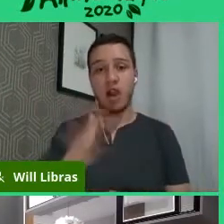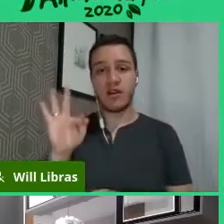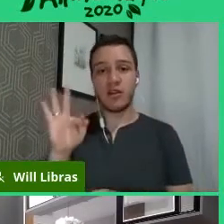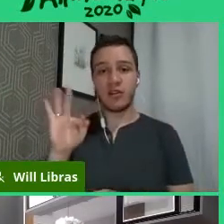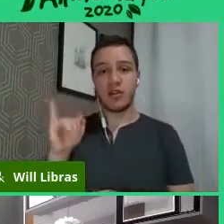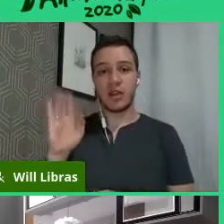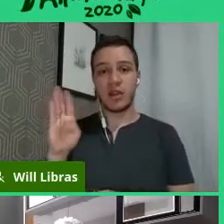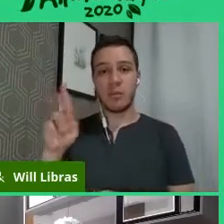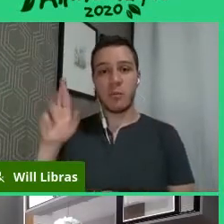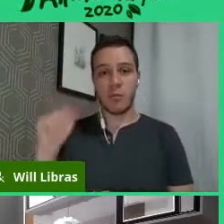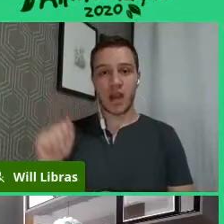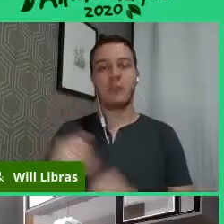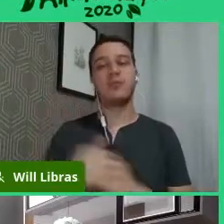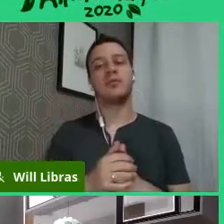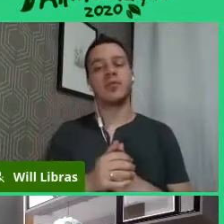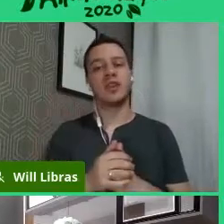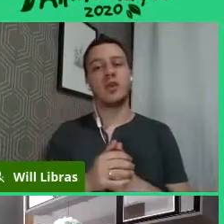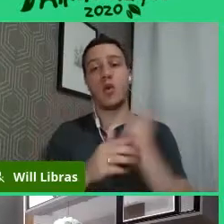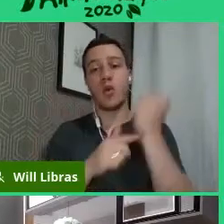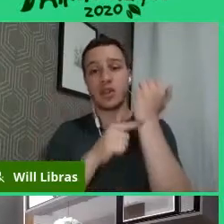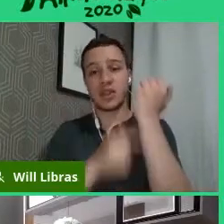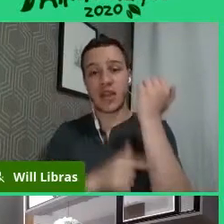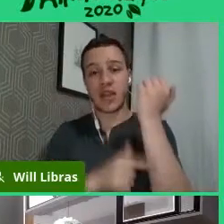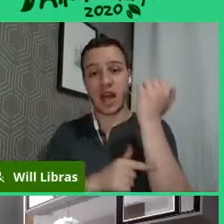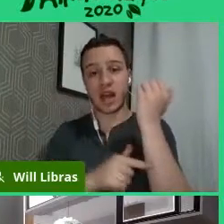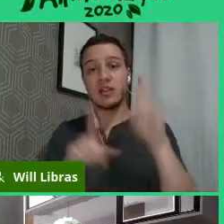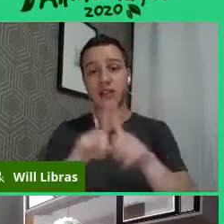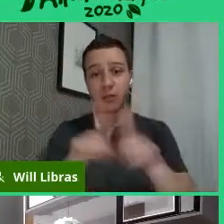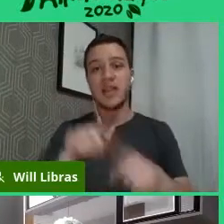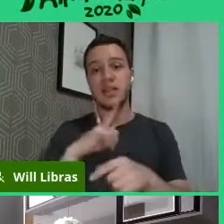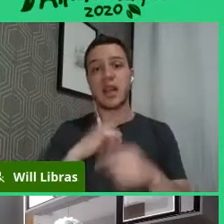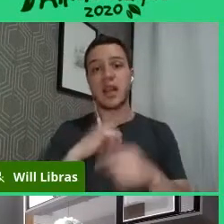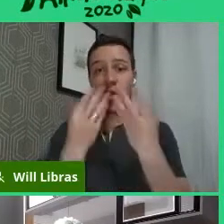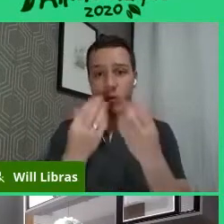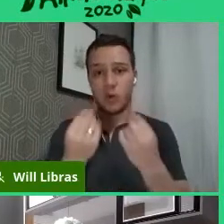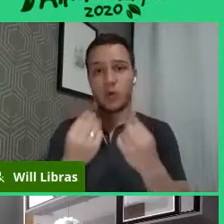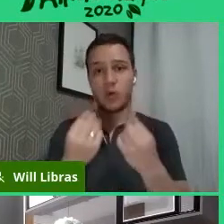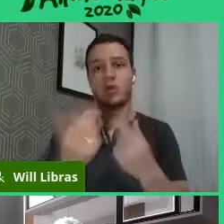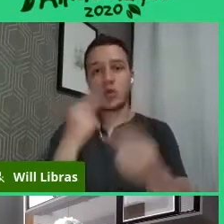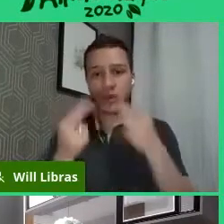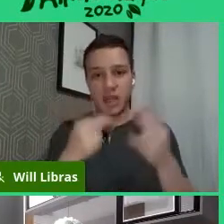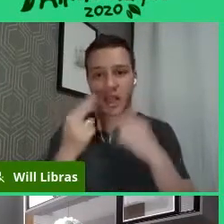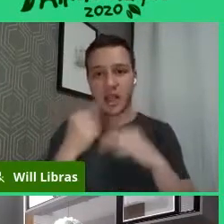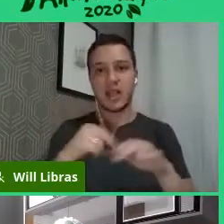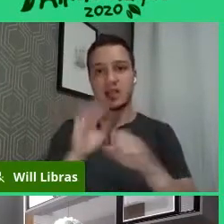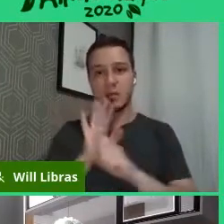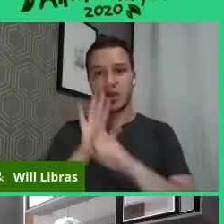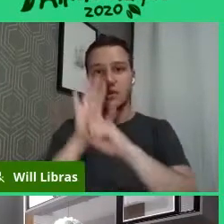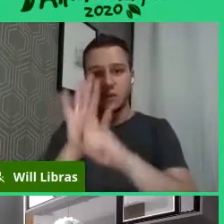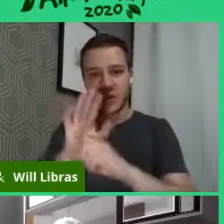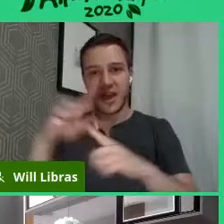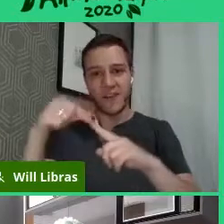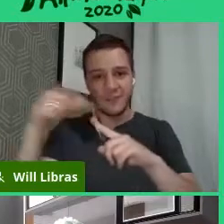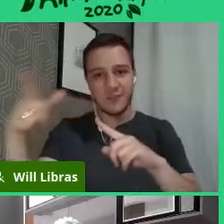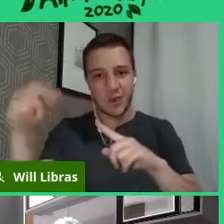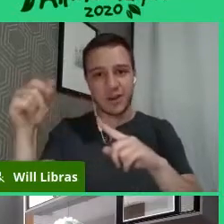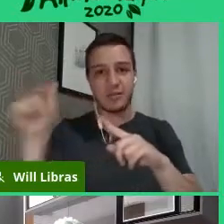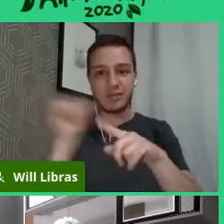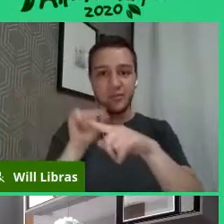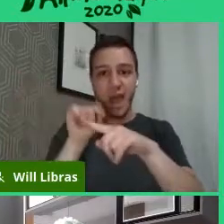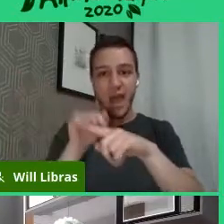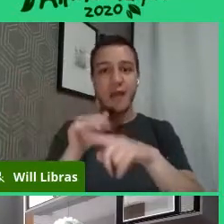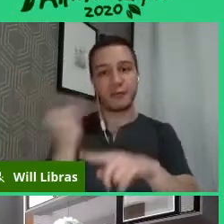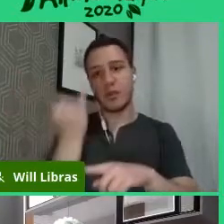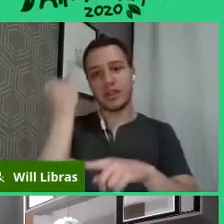mais ainda, né? Vão concentrar ali nutrientes para distribuir para as folhas. E quando a gente não utiliza a